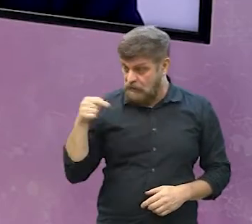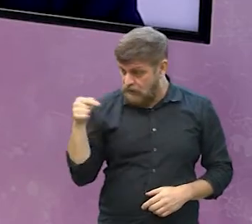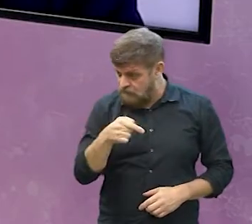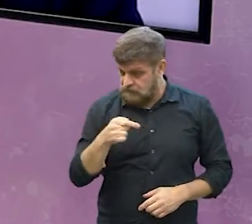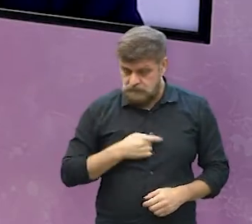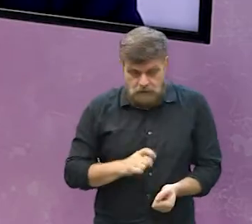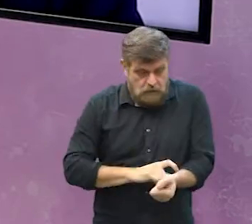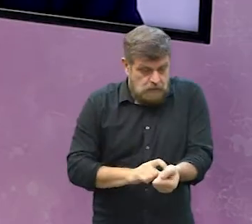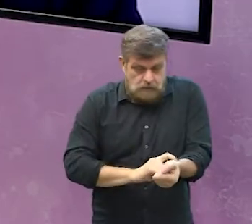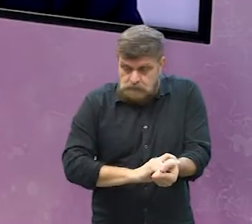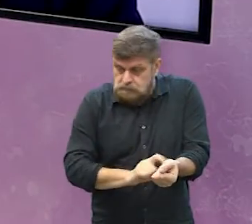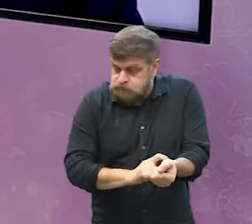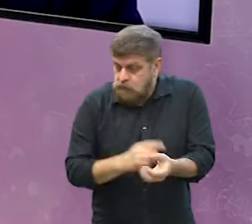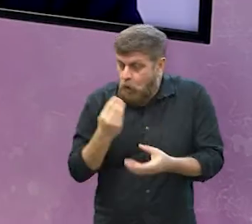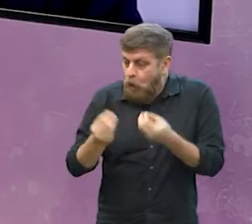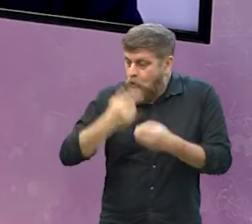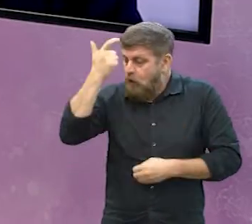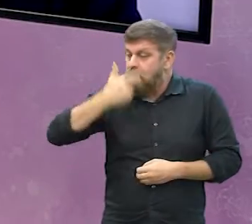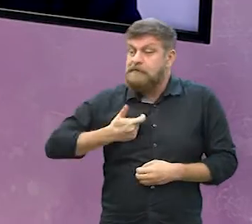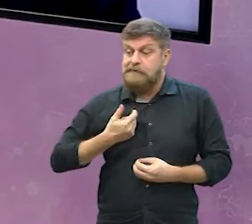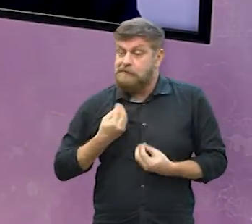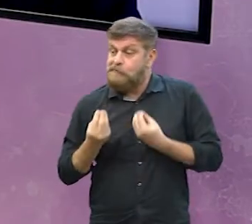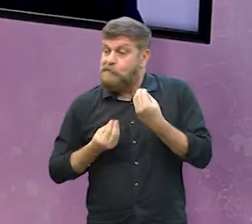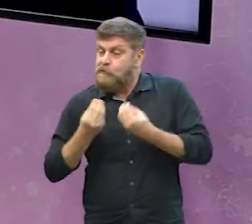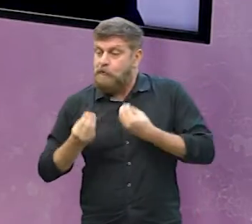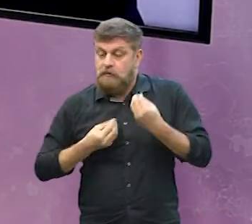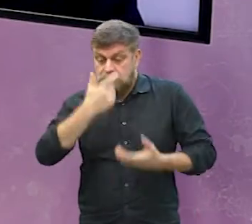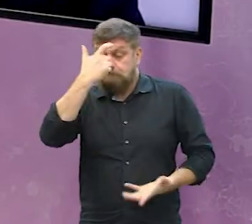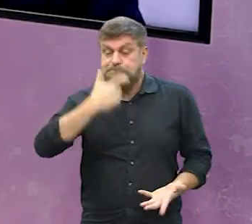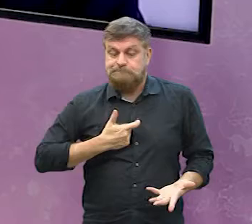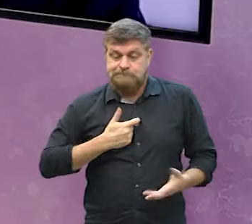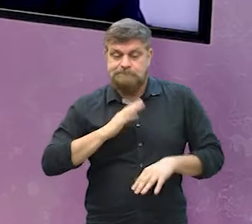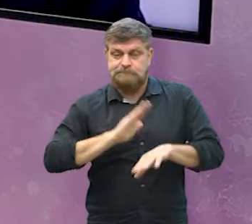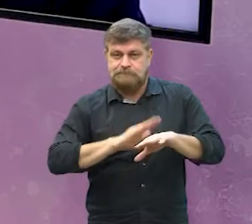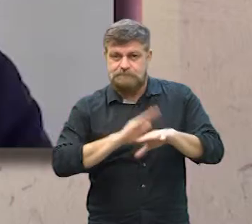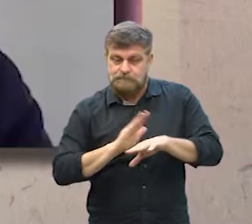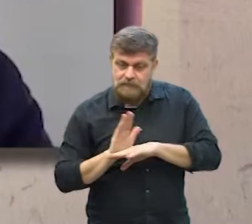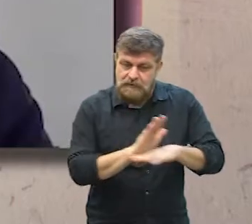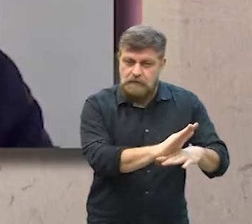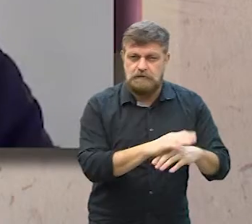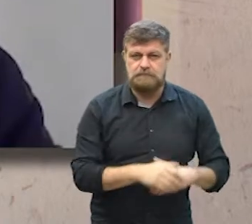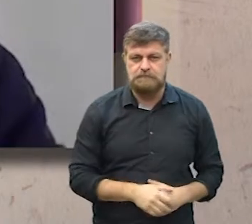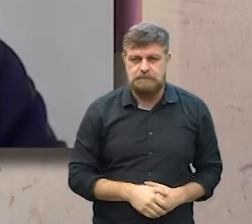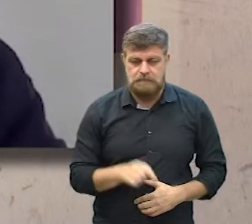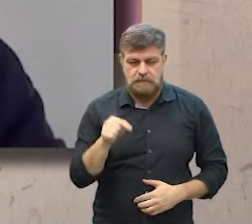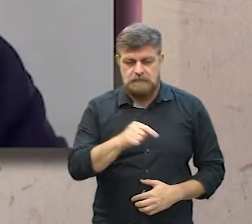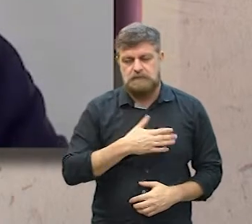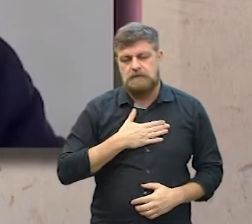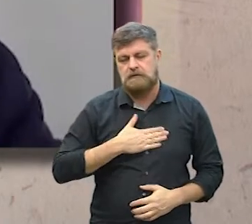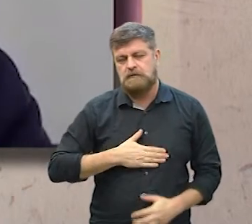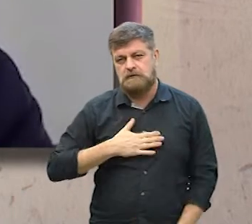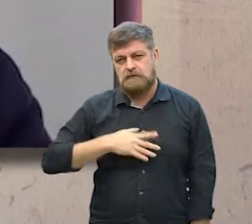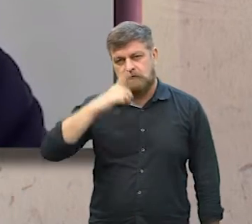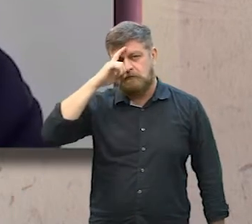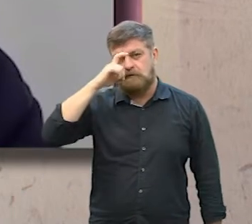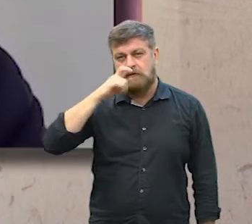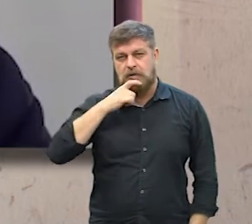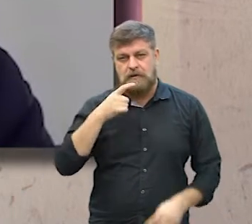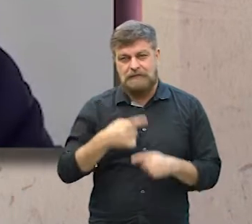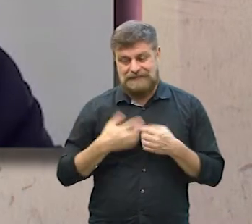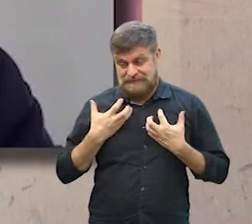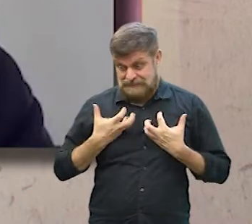situação, não deixar aquela pessoa mais nervosa? Enfim, o que que a gente deve fazer? Qual que é a orientação que vocês dão? Na verdade, ela tem que ficar calma, né?